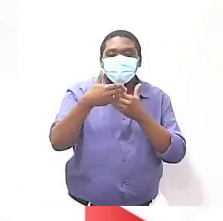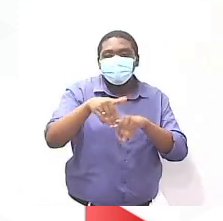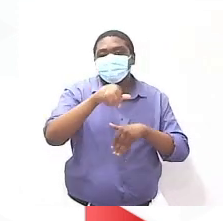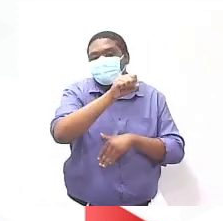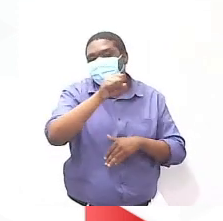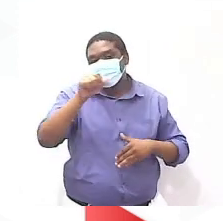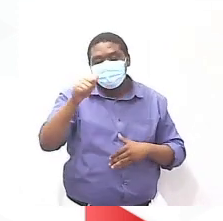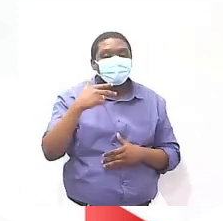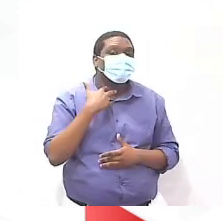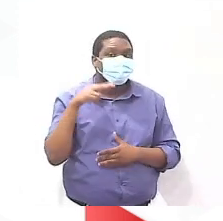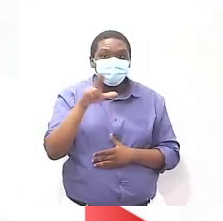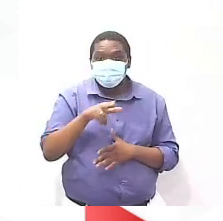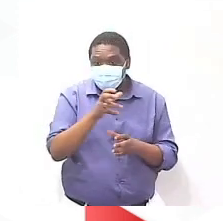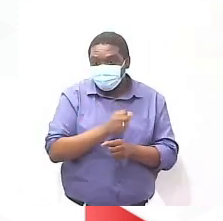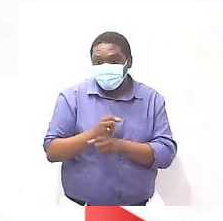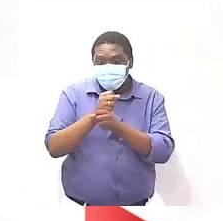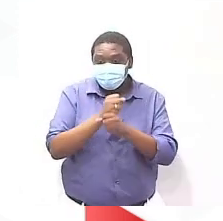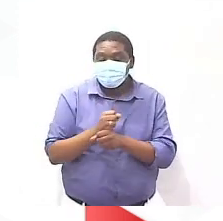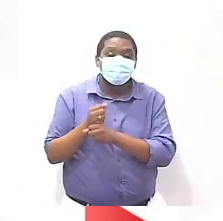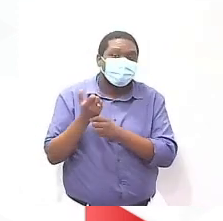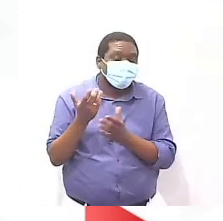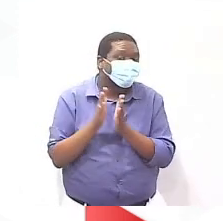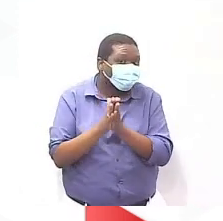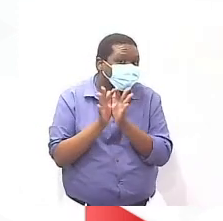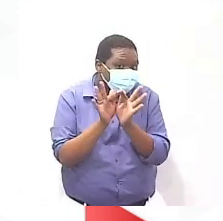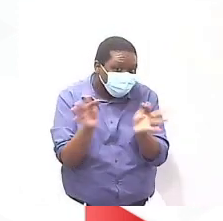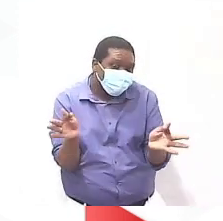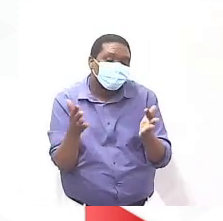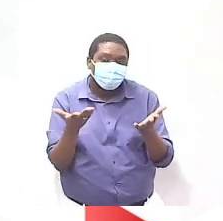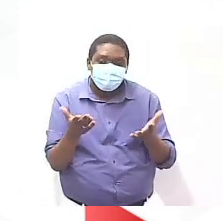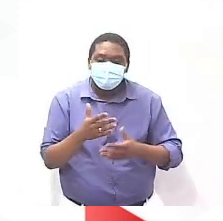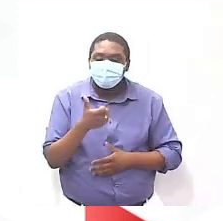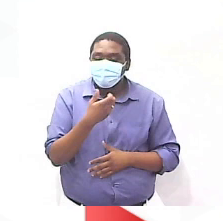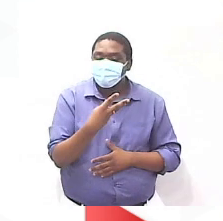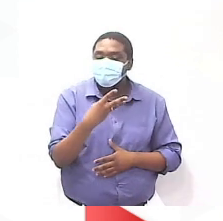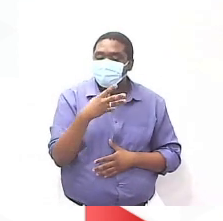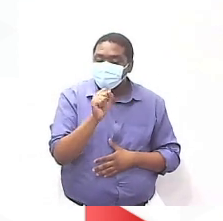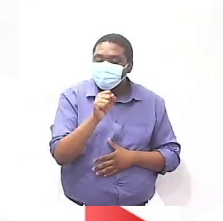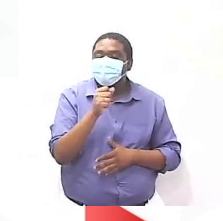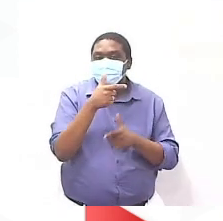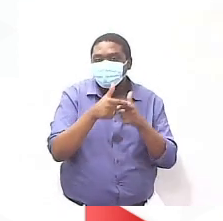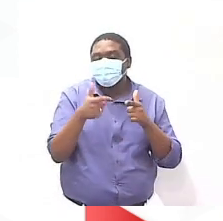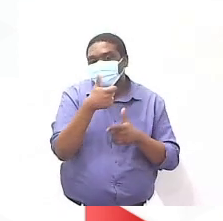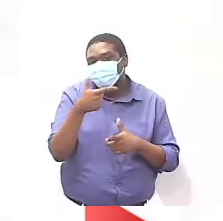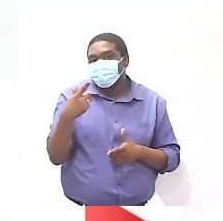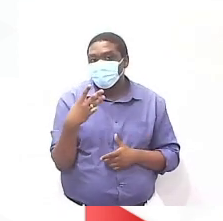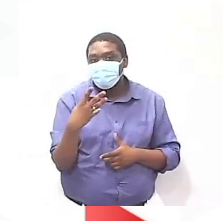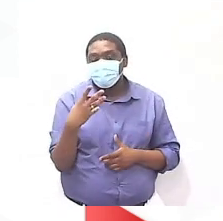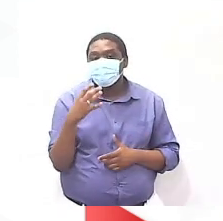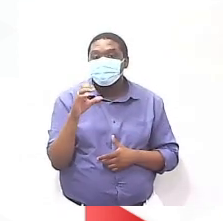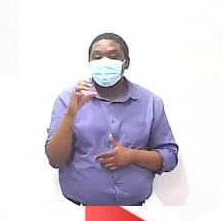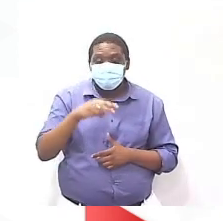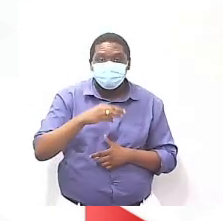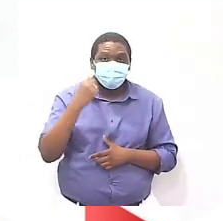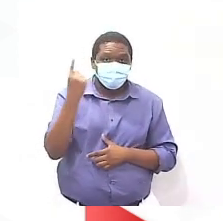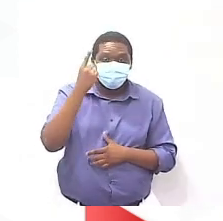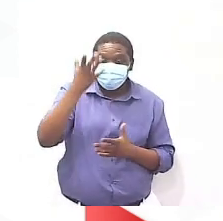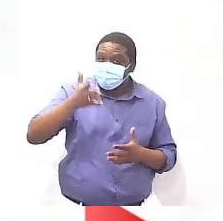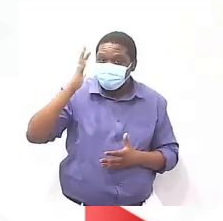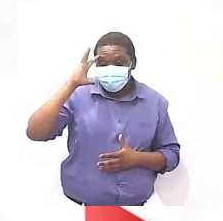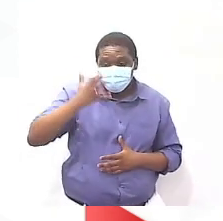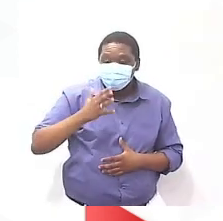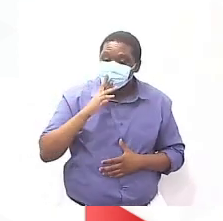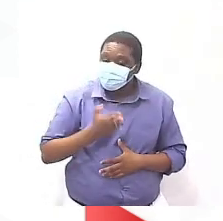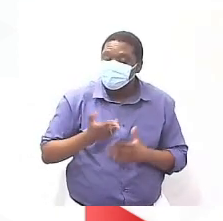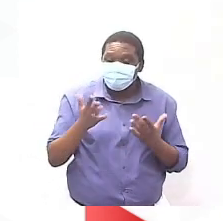não vai usar calculadora, simplifica. 48 dividido por 12, 4 centímetros de altura, resolvida a questão.